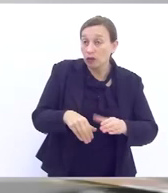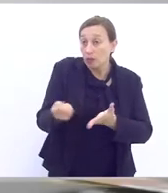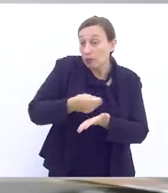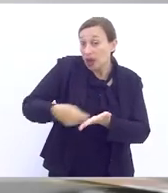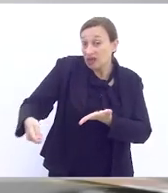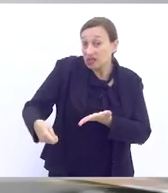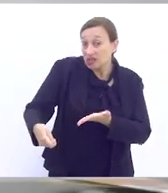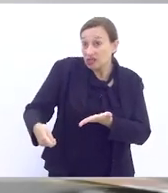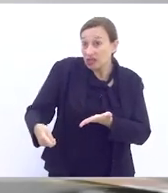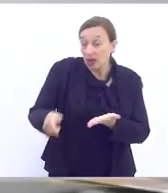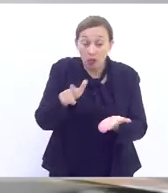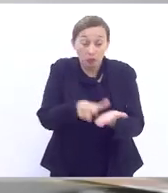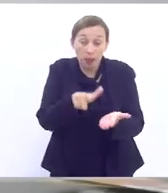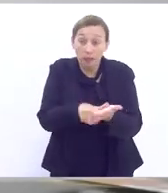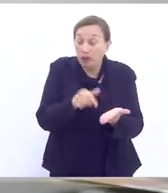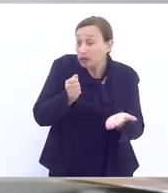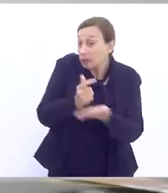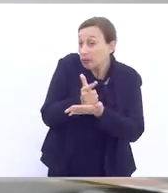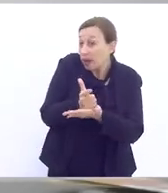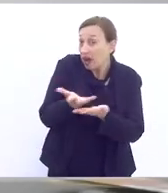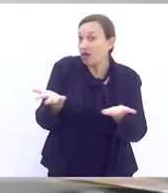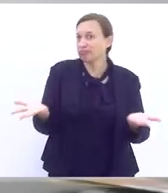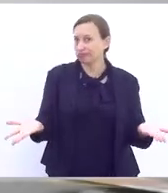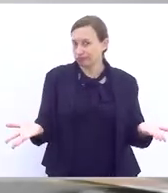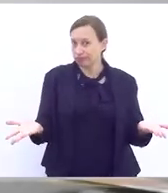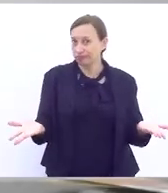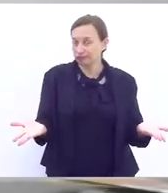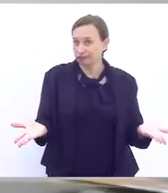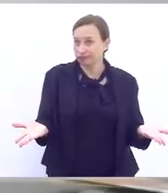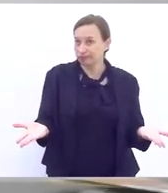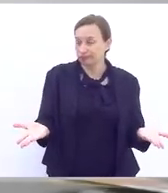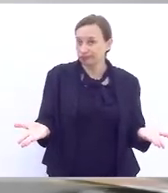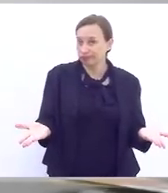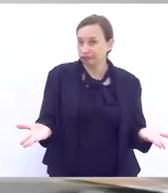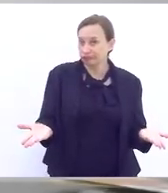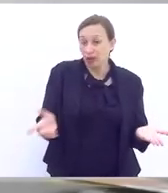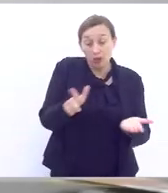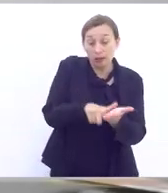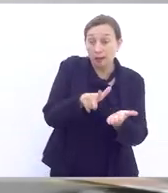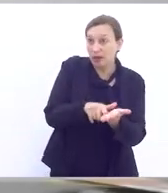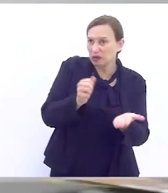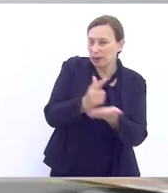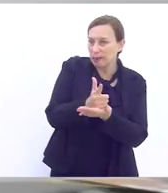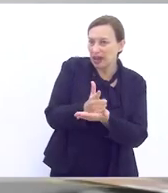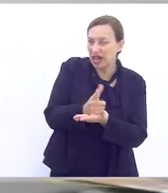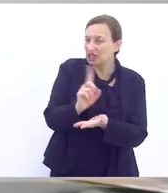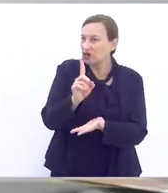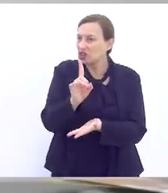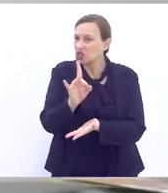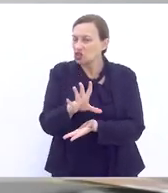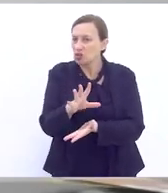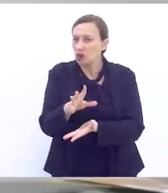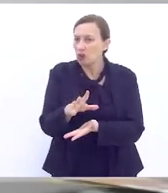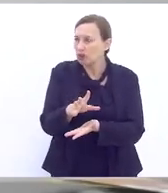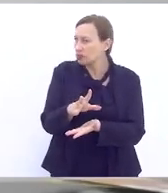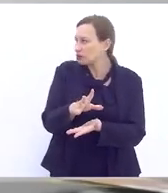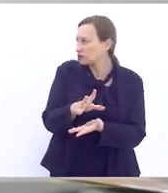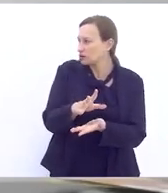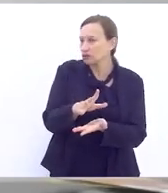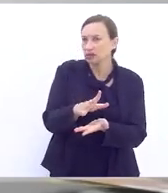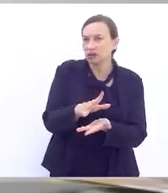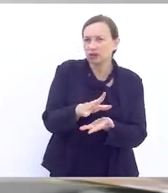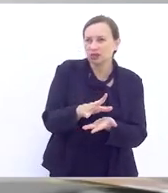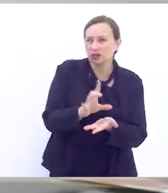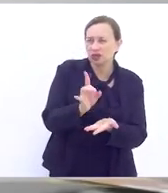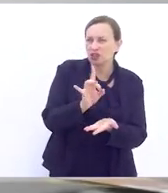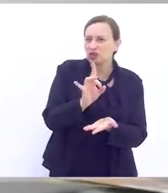assinar fatura assinar fatura porque a fatura não só testar que aquele que aquela